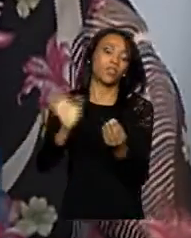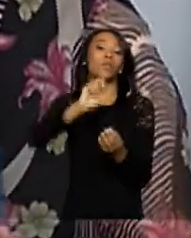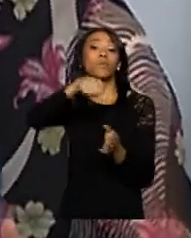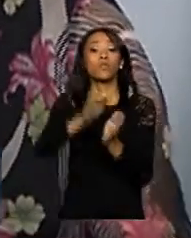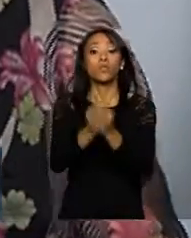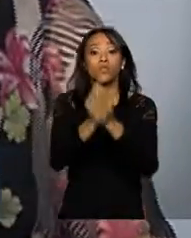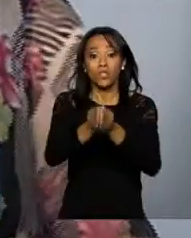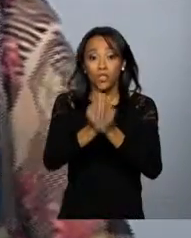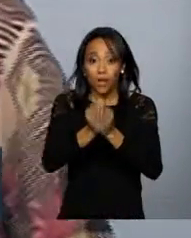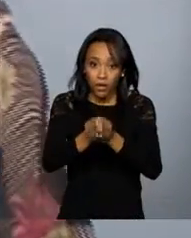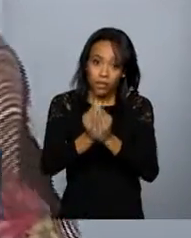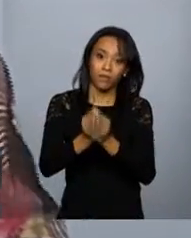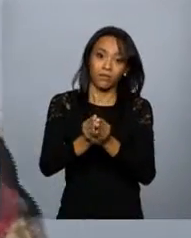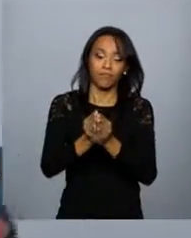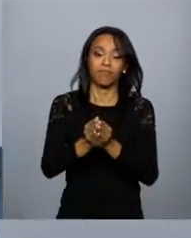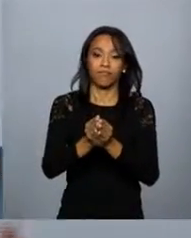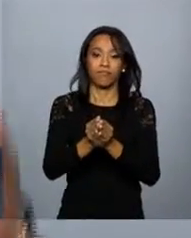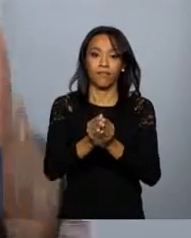sorteado, mas